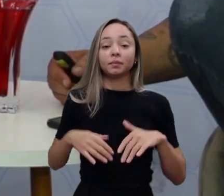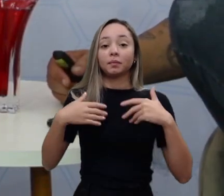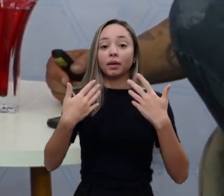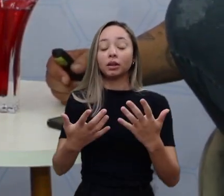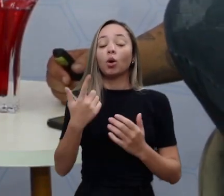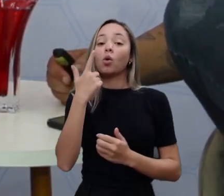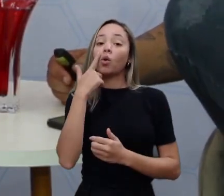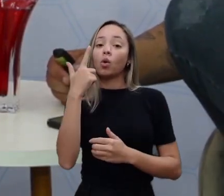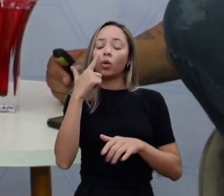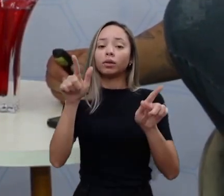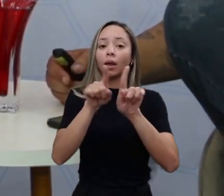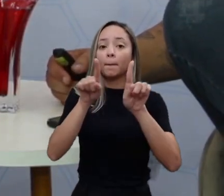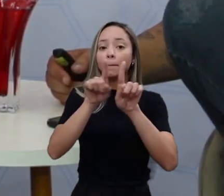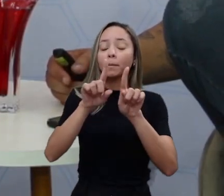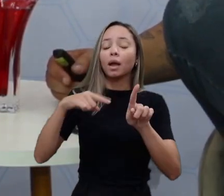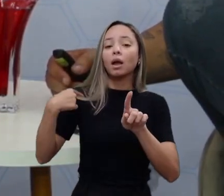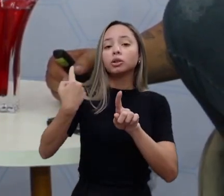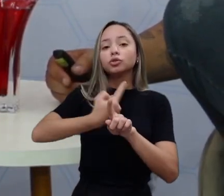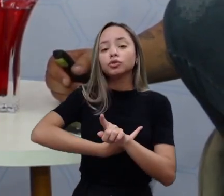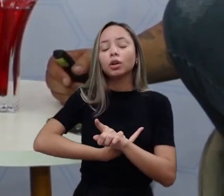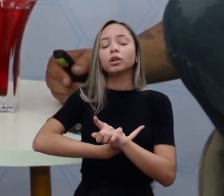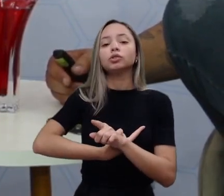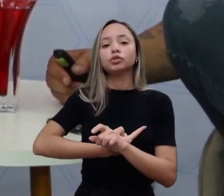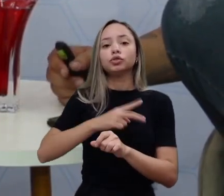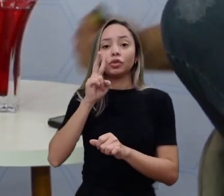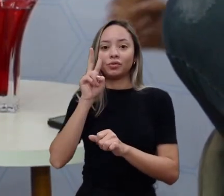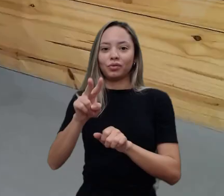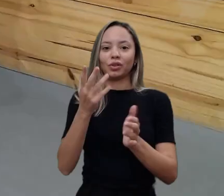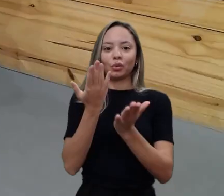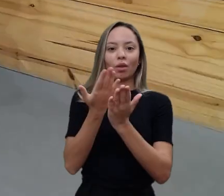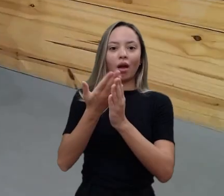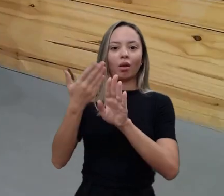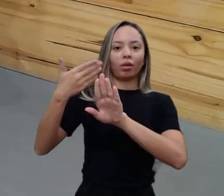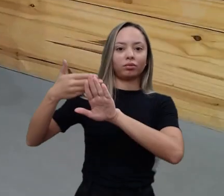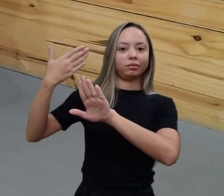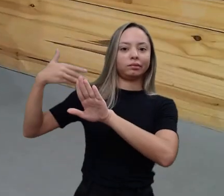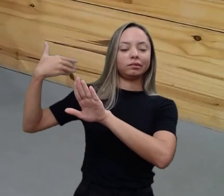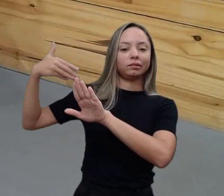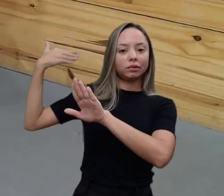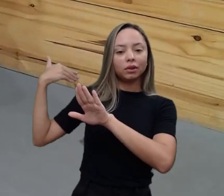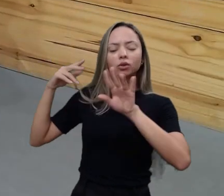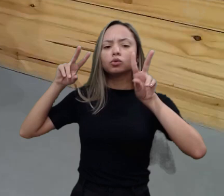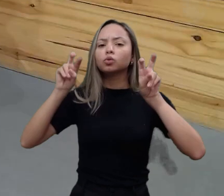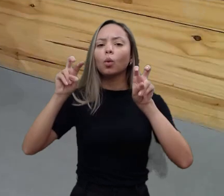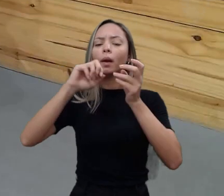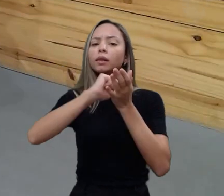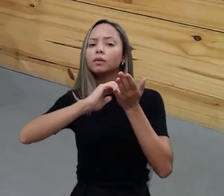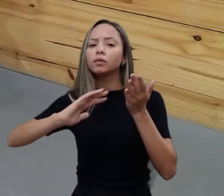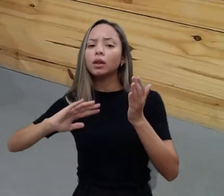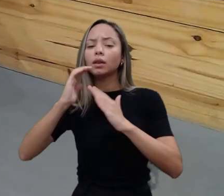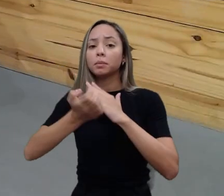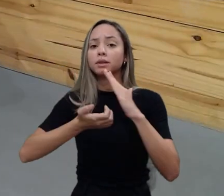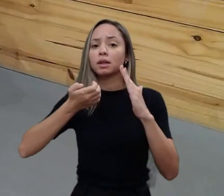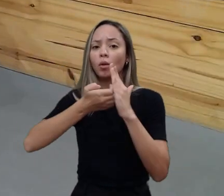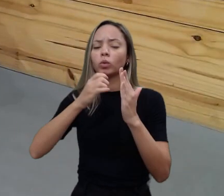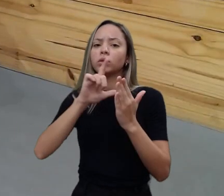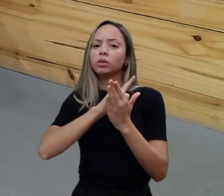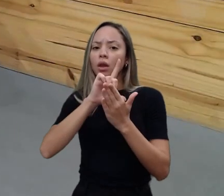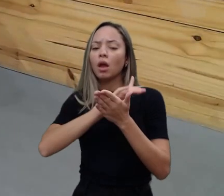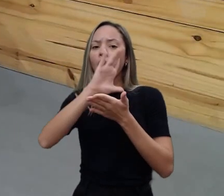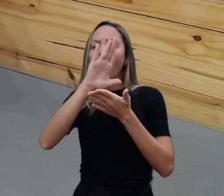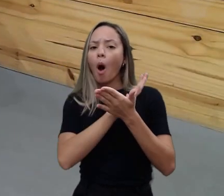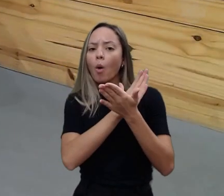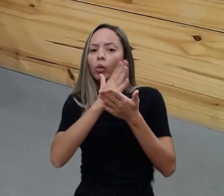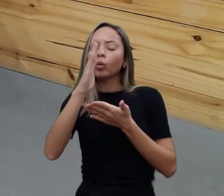viu também, dentro dessa unidade, das atividades empresariais, que existem alguns elementos